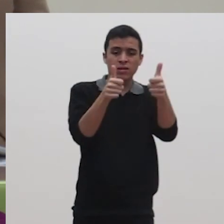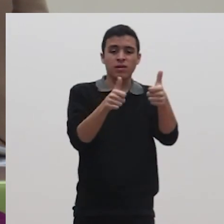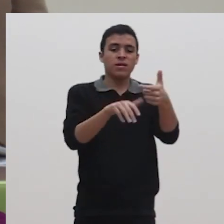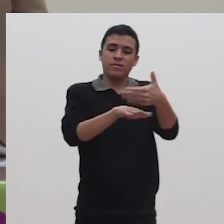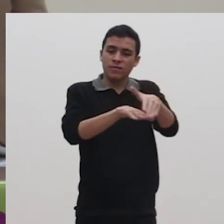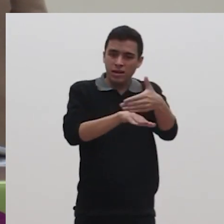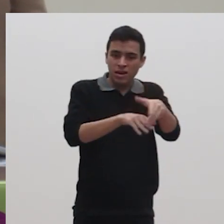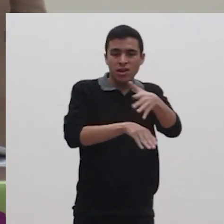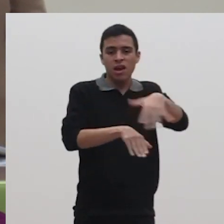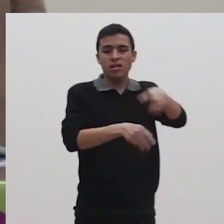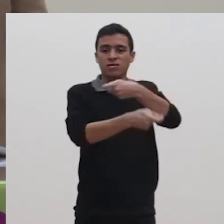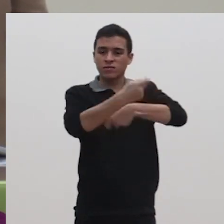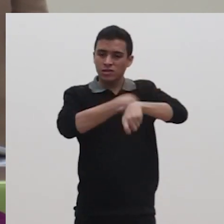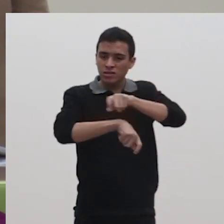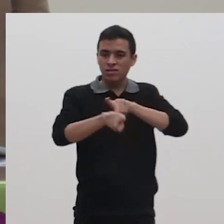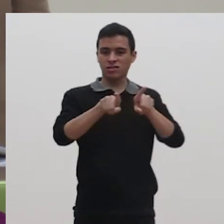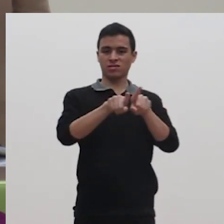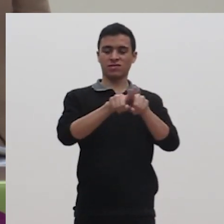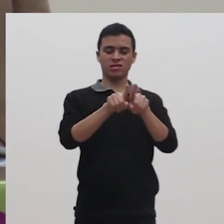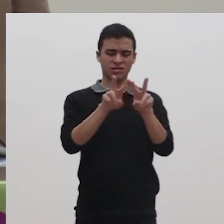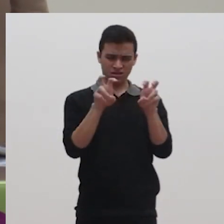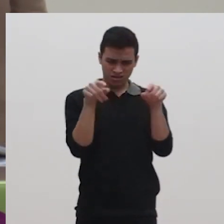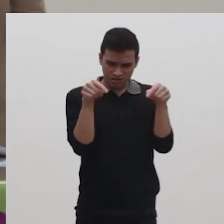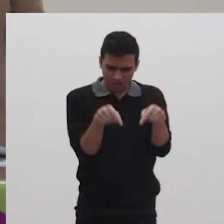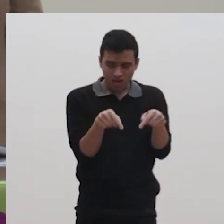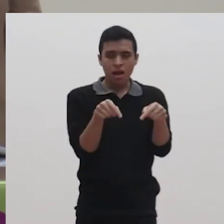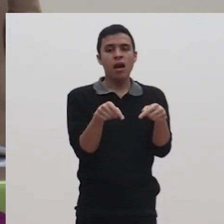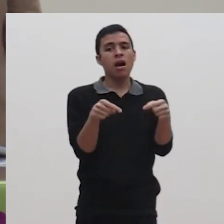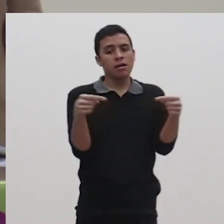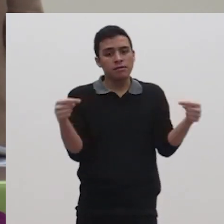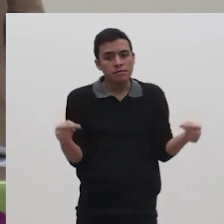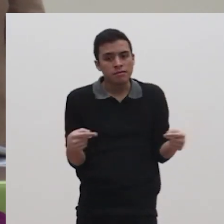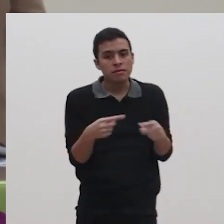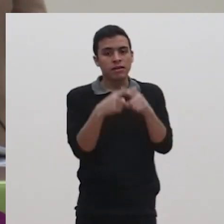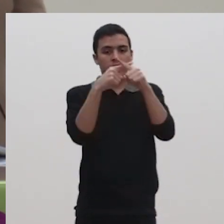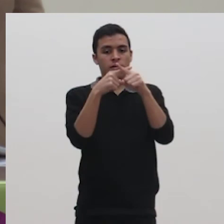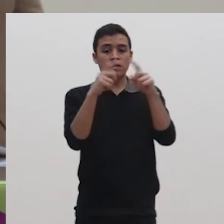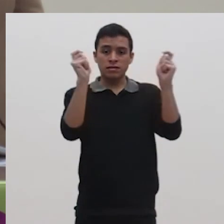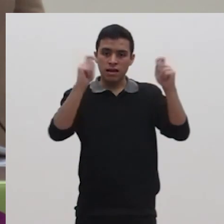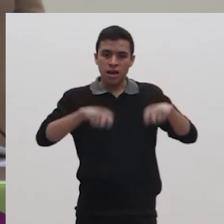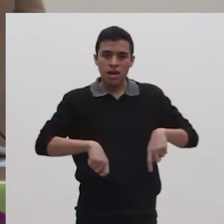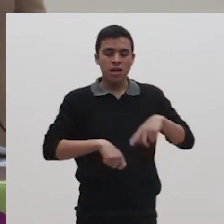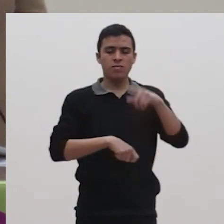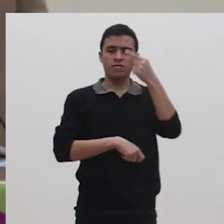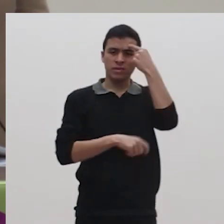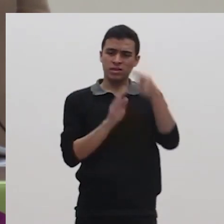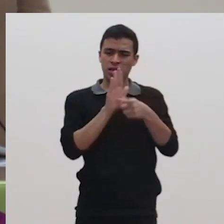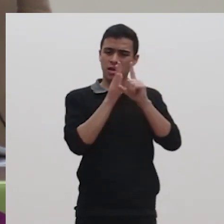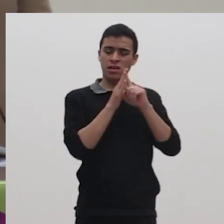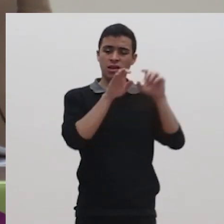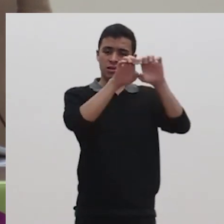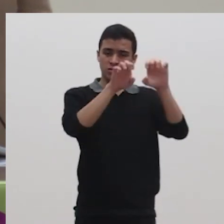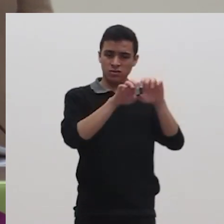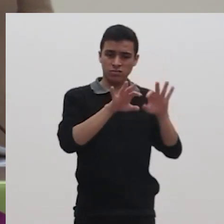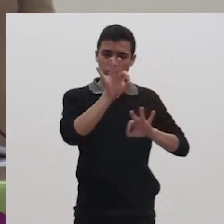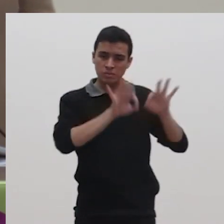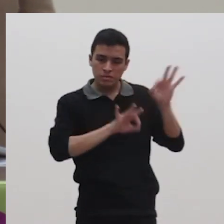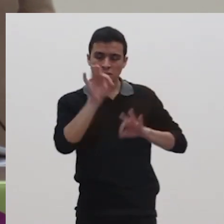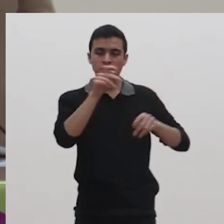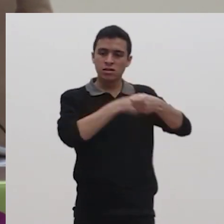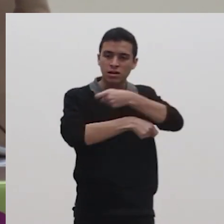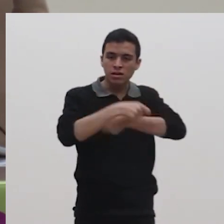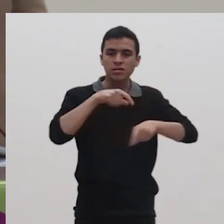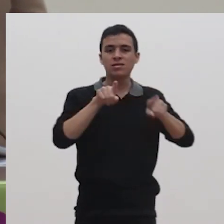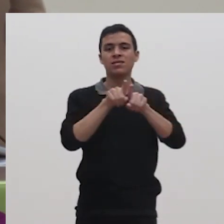práticas administrativas. E nesta questão, o grande desafio, se é possível, repensar na estruturação